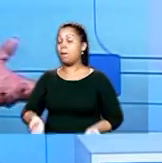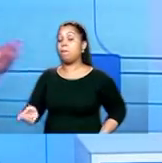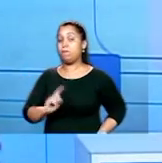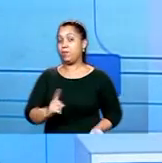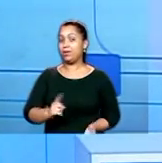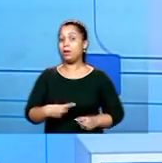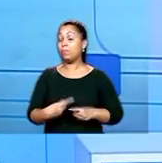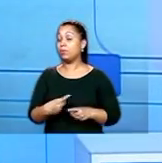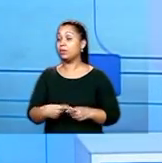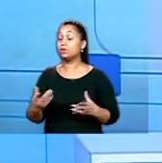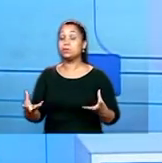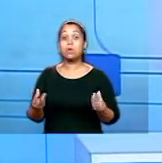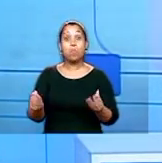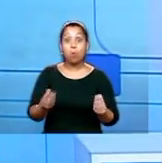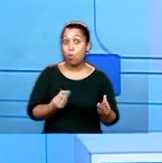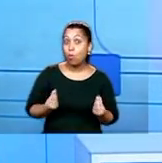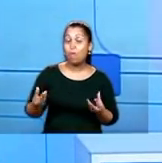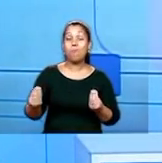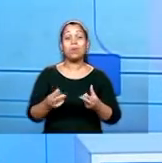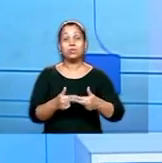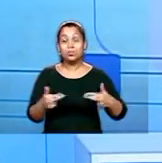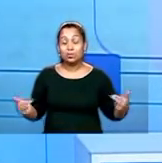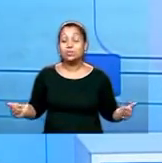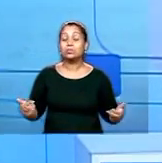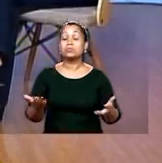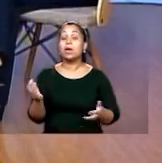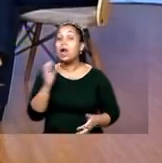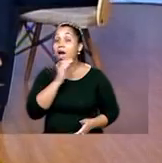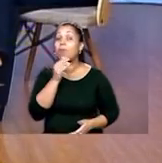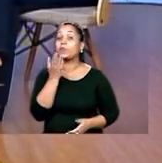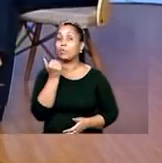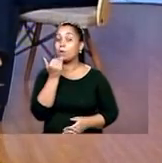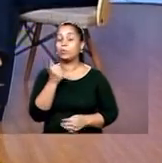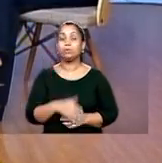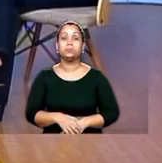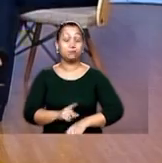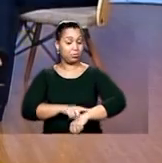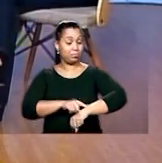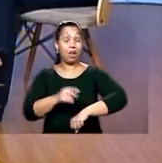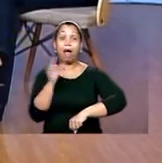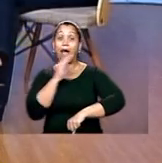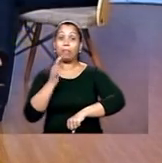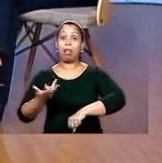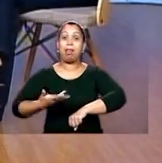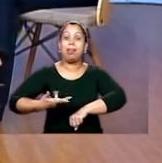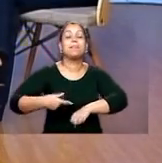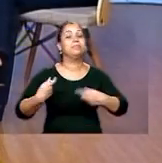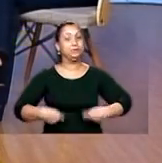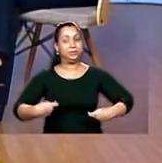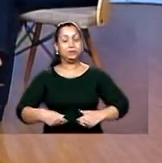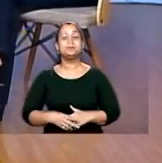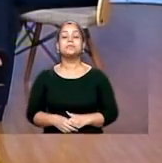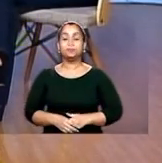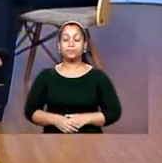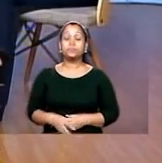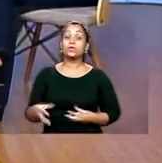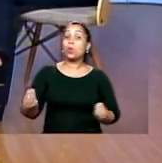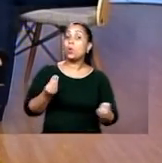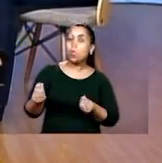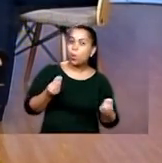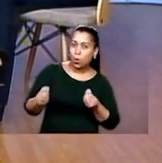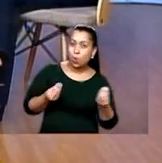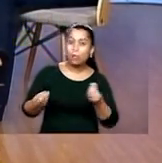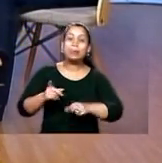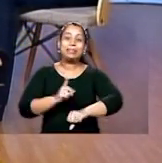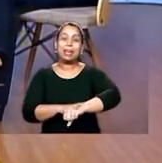às vezes pode ser uma quantidade grande, né, precisa ser consumido também imediatamente. É uma corrida contra o tempo, pelo que eu estou percebendo, né? Isso. Como é que vocês lidam com a